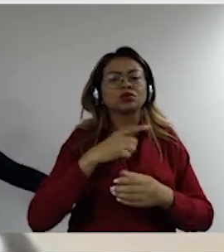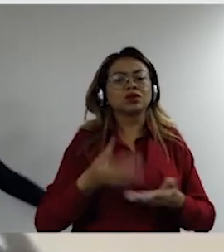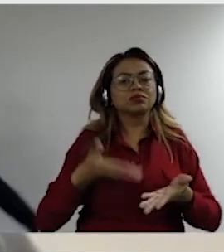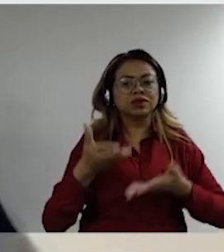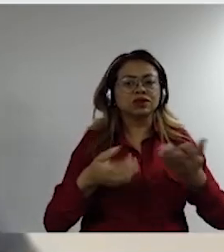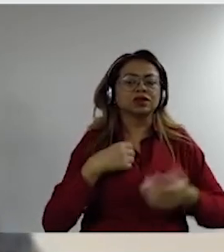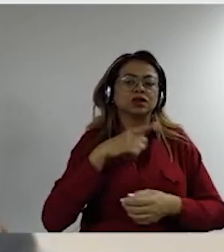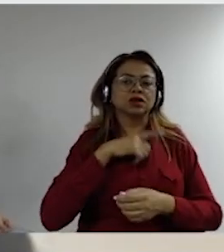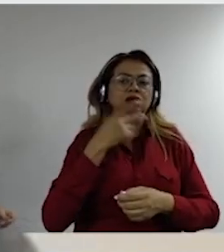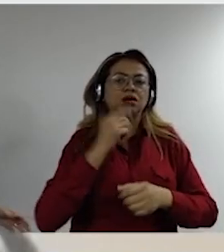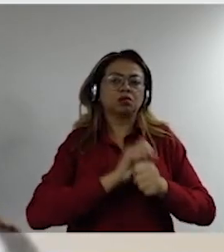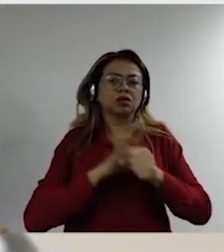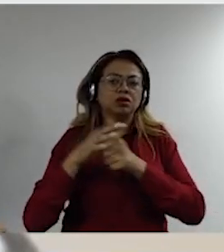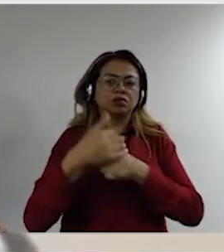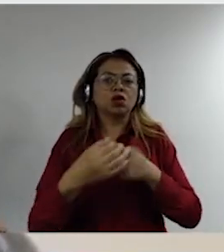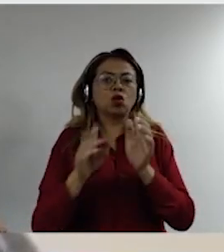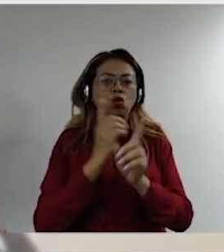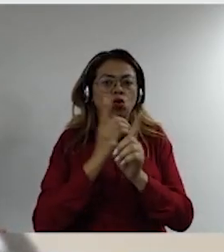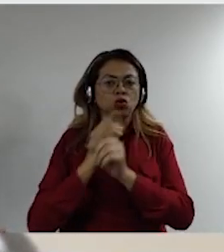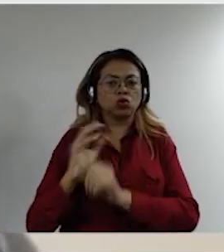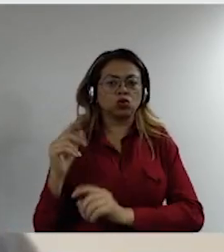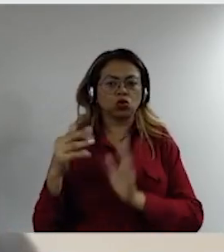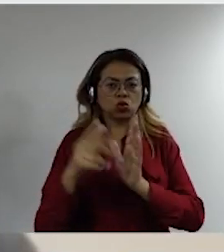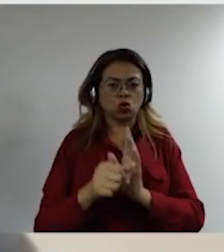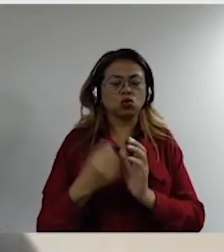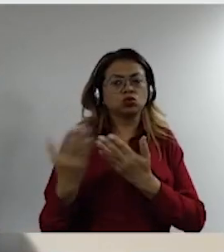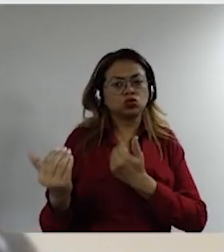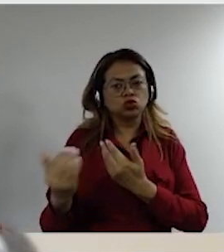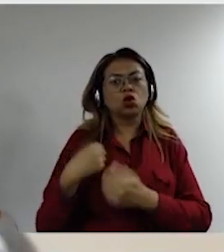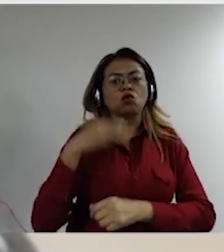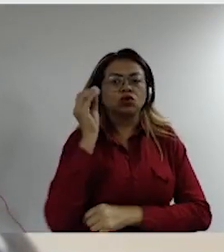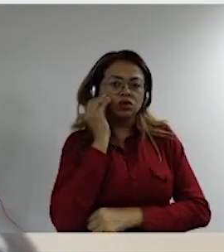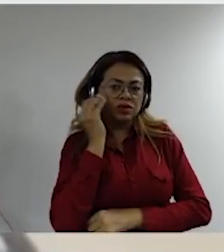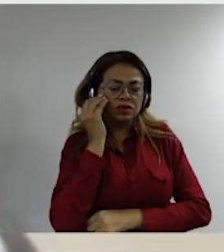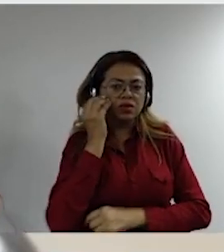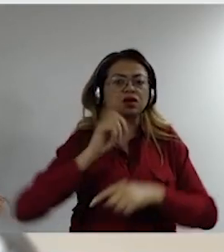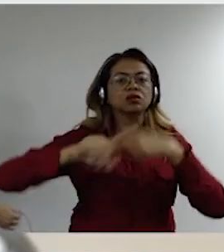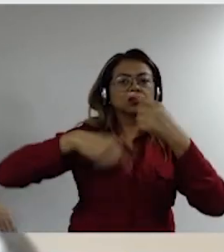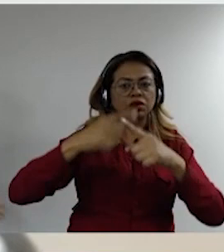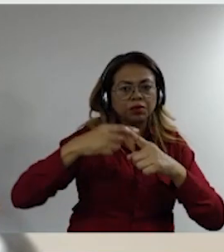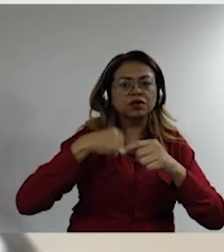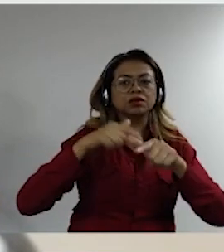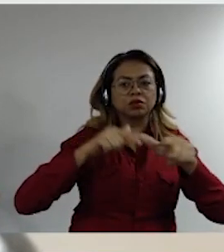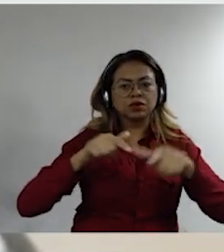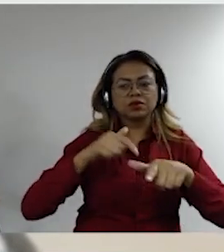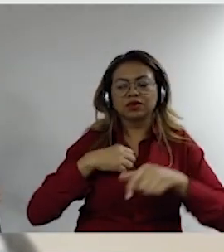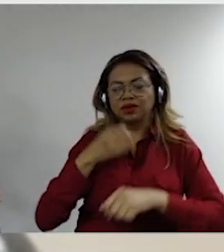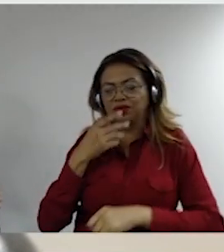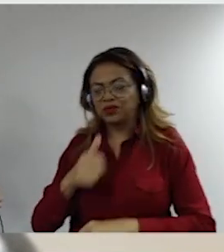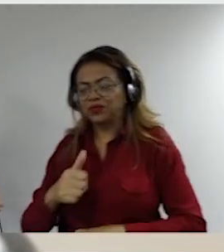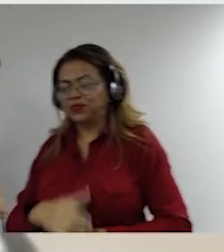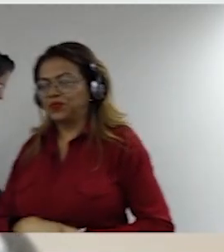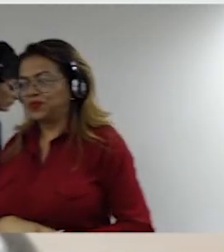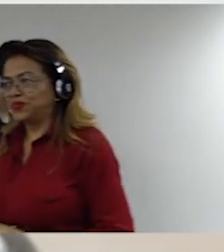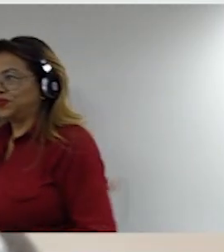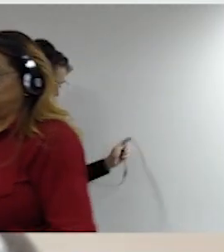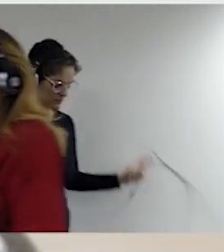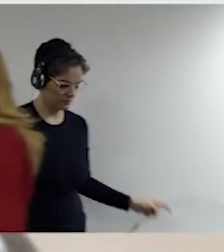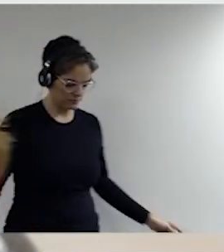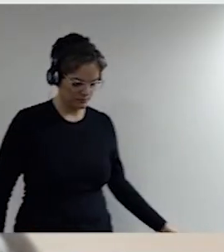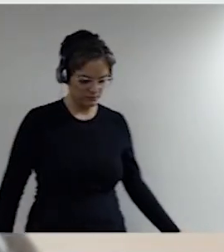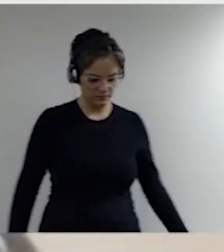que a pandemia alcança todos. O jovem, o mais experiente, o que está há mais tempo no mercado, e